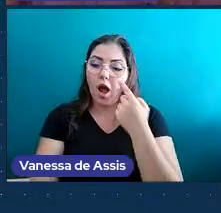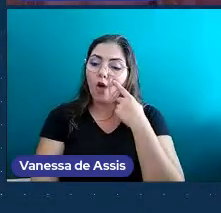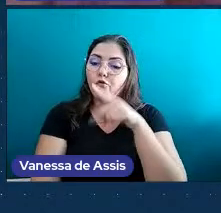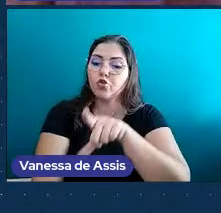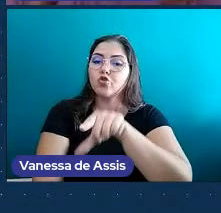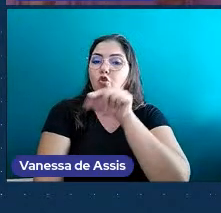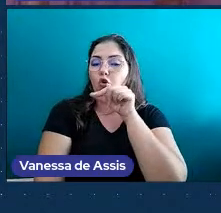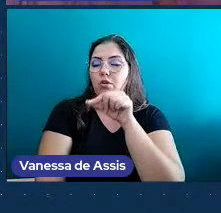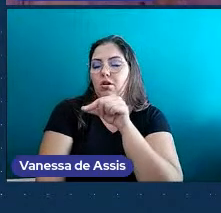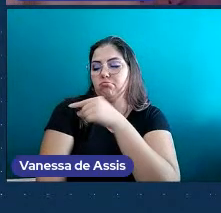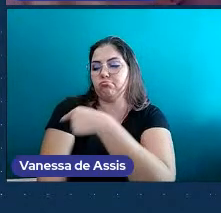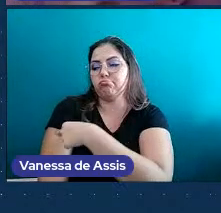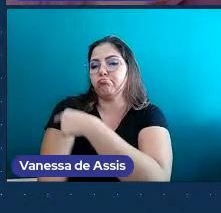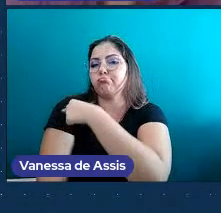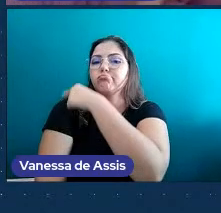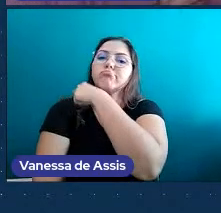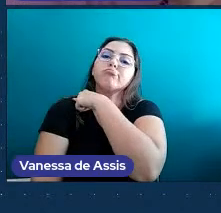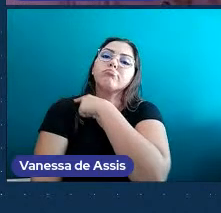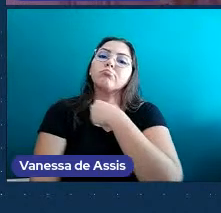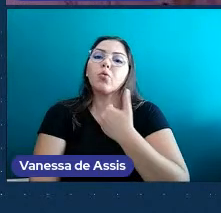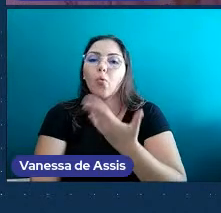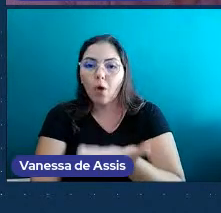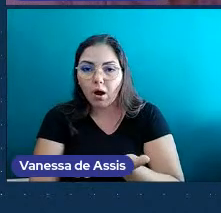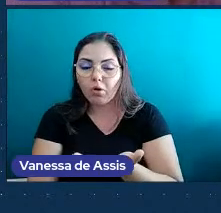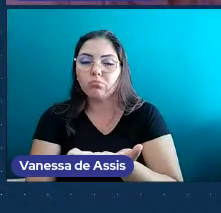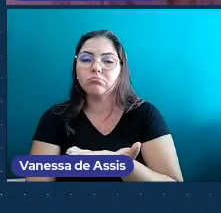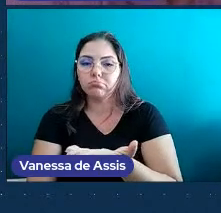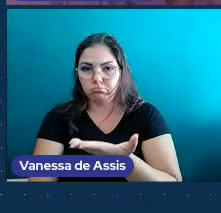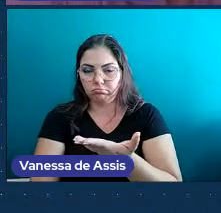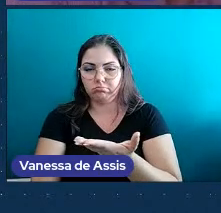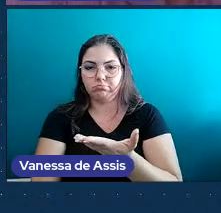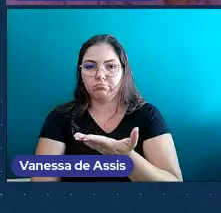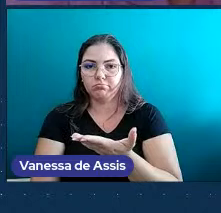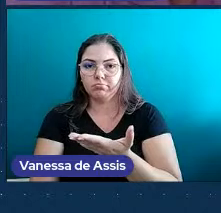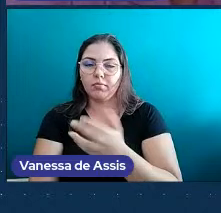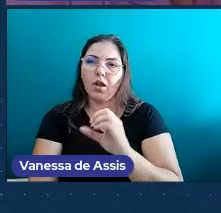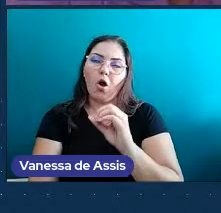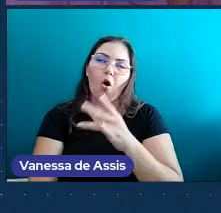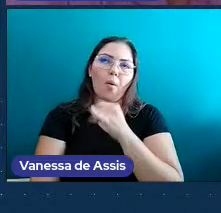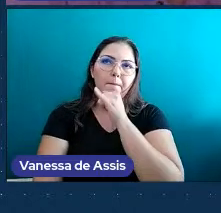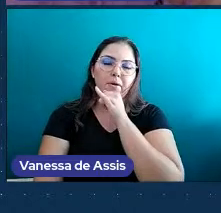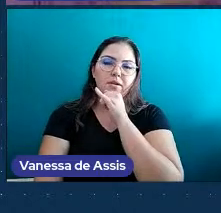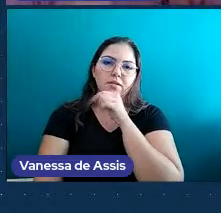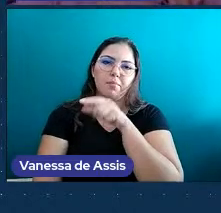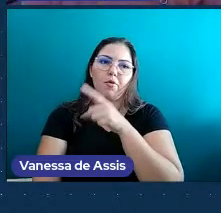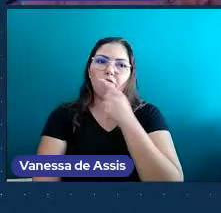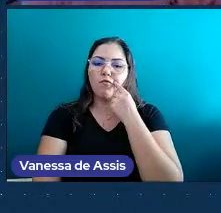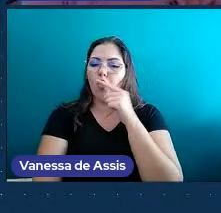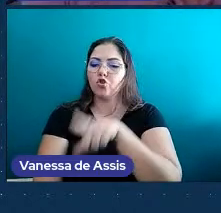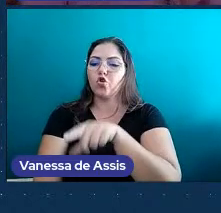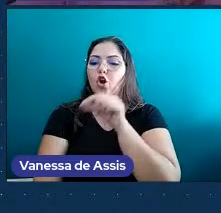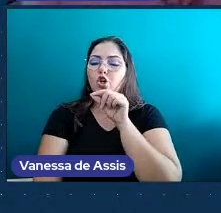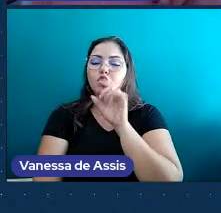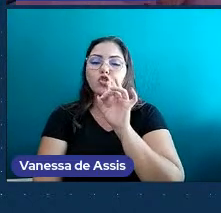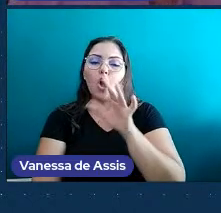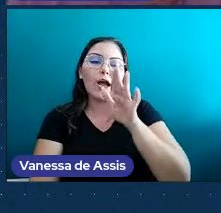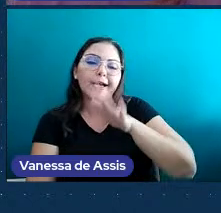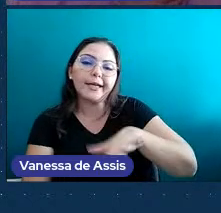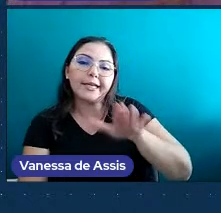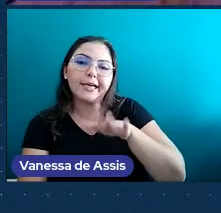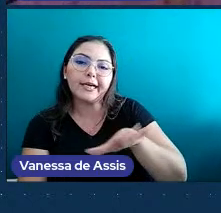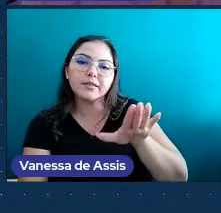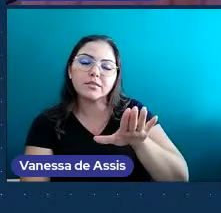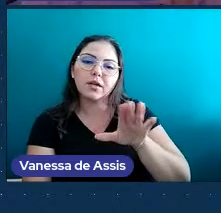um limite, né? Eu vou estudar a violência só contra as crianças da educação infantil. Não, eu vou estudar a violência só